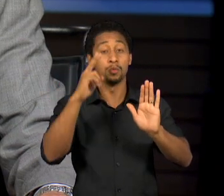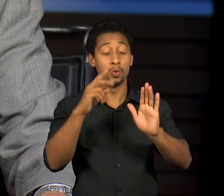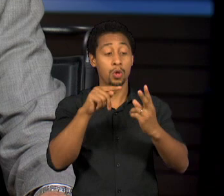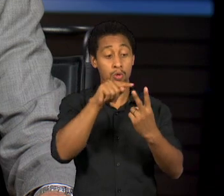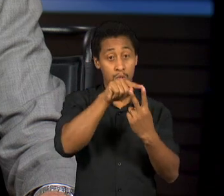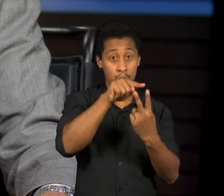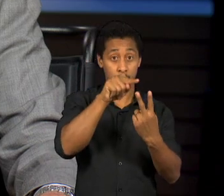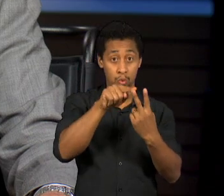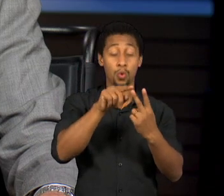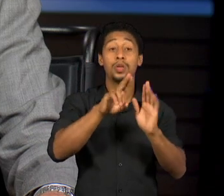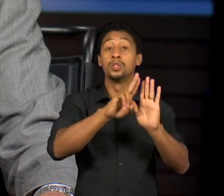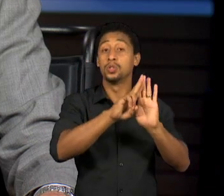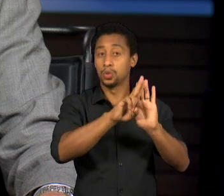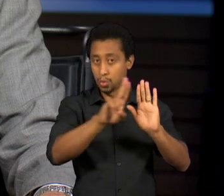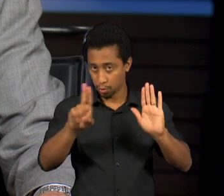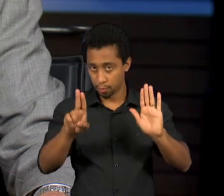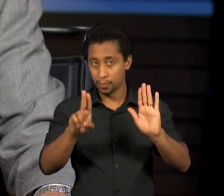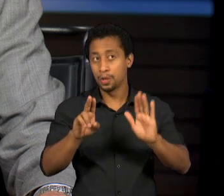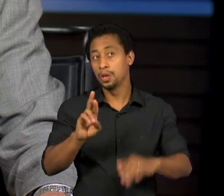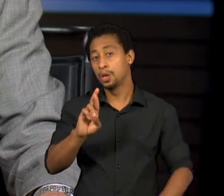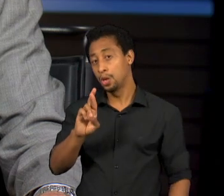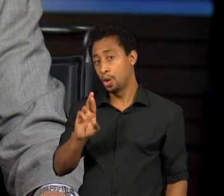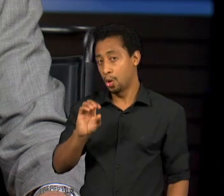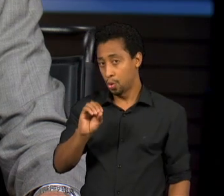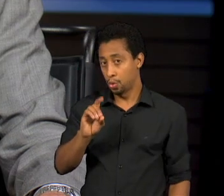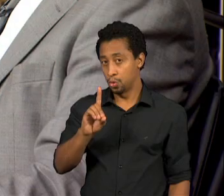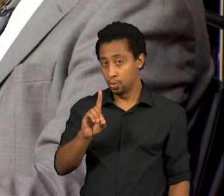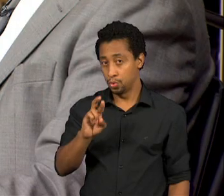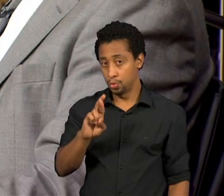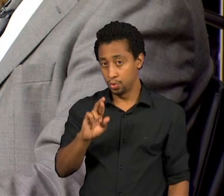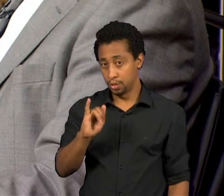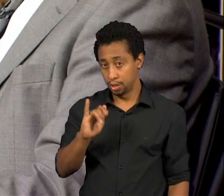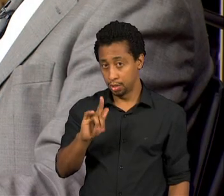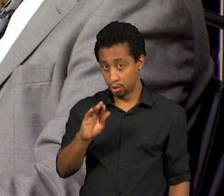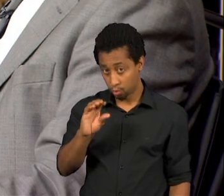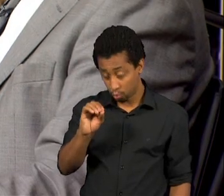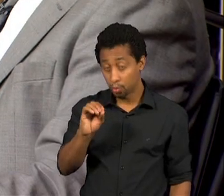isso. Rodrigo Mesquita, do grupo Estado de São Paulo,